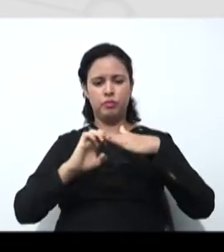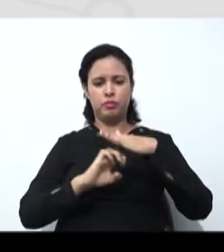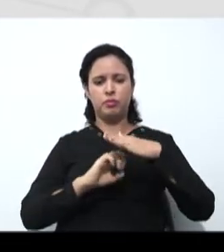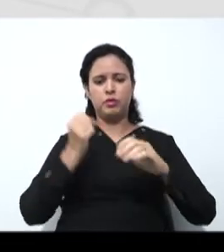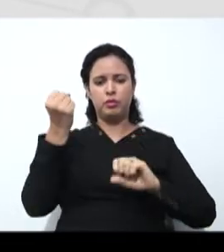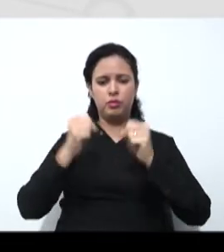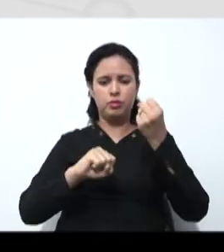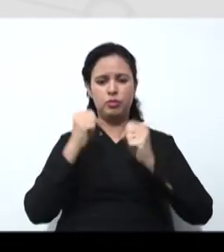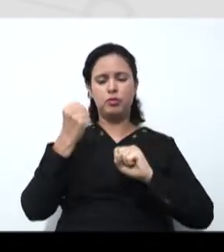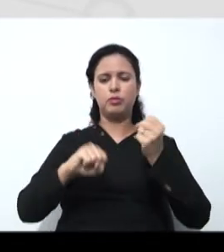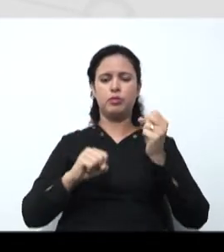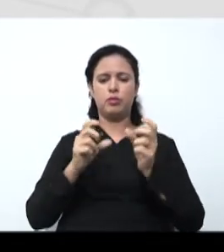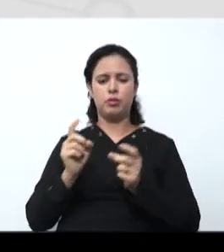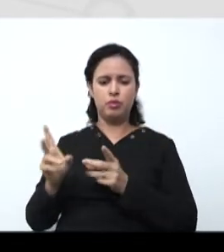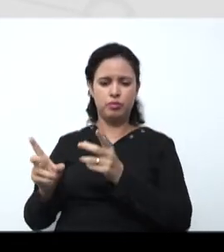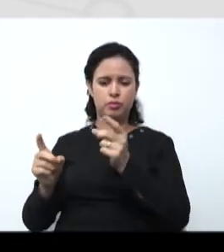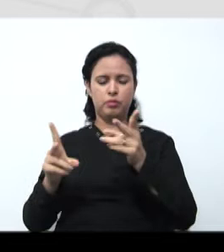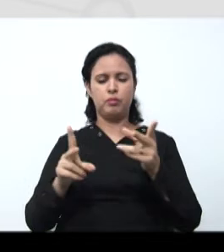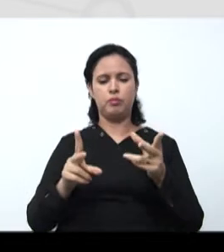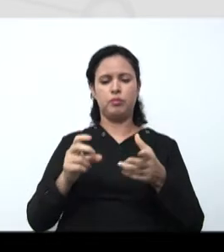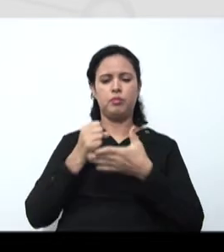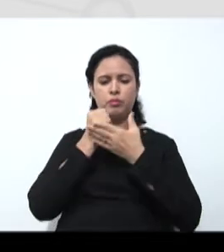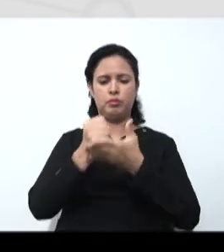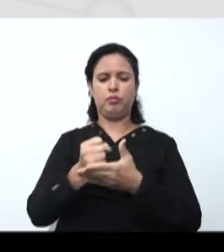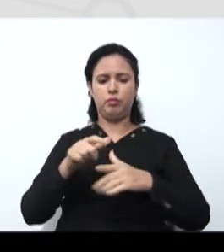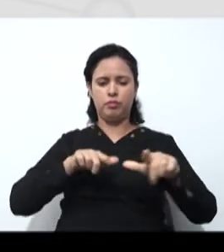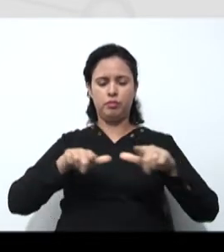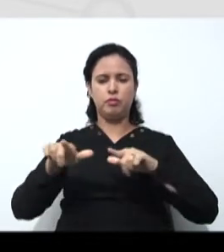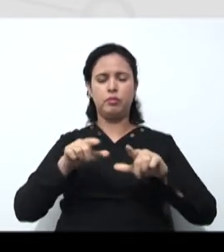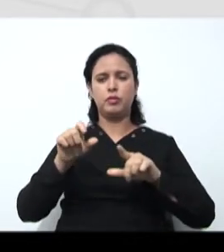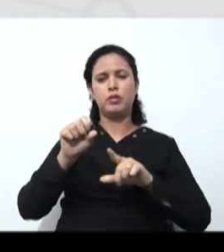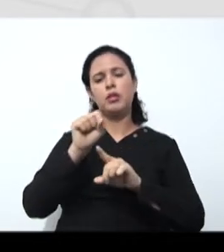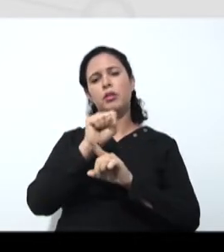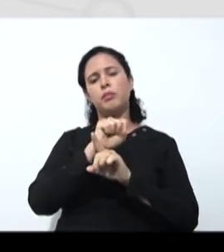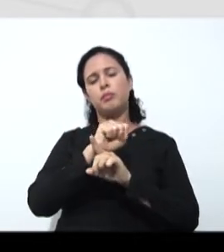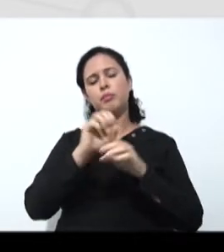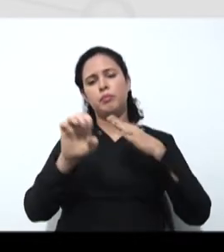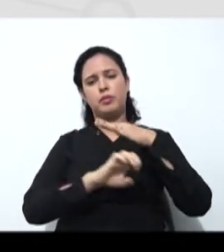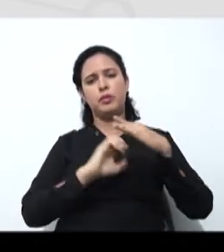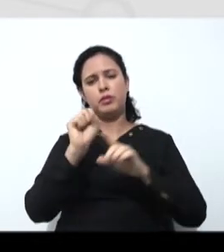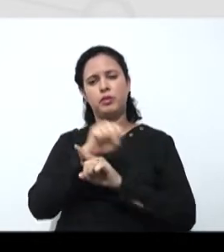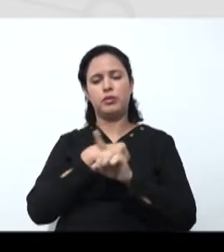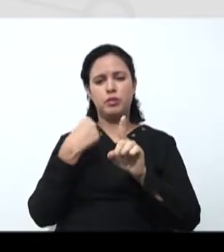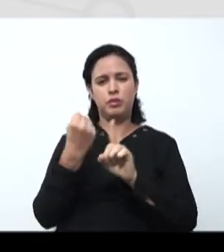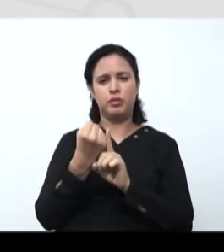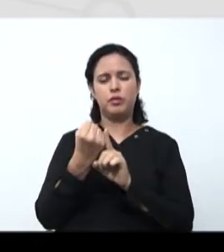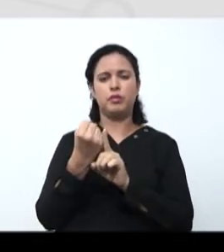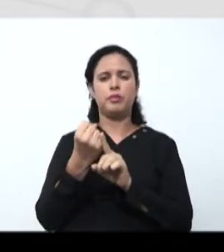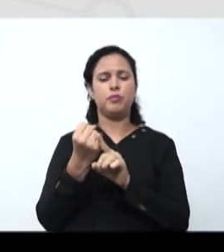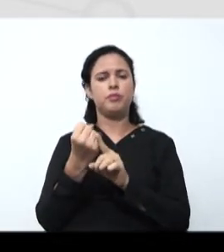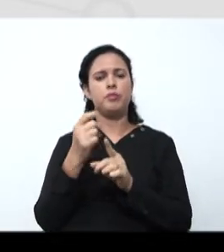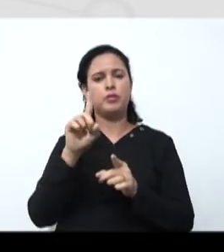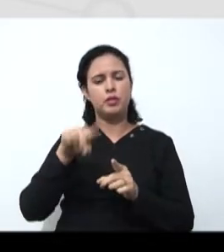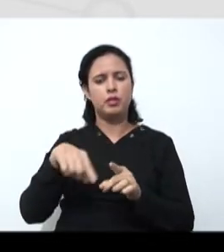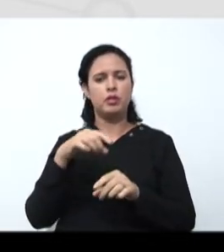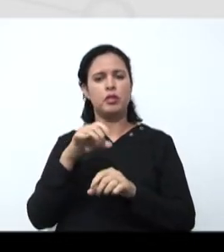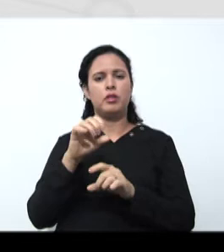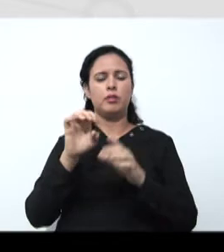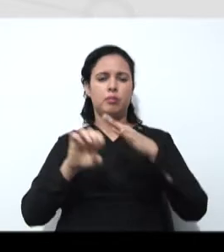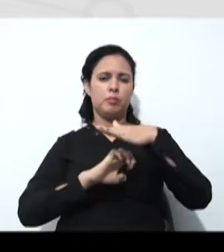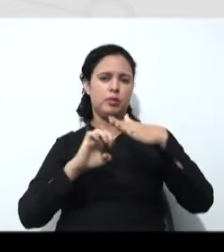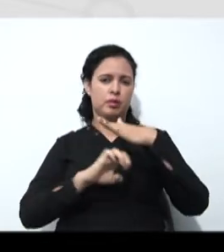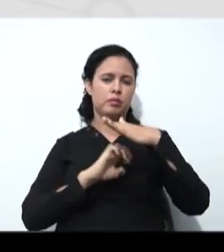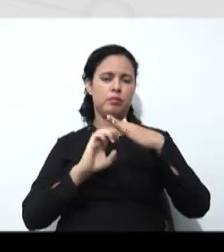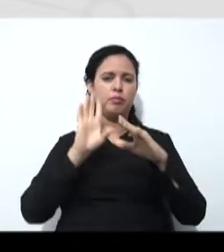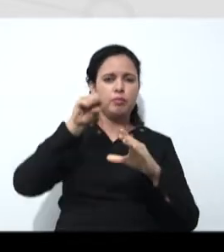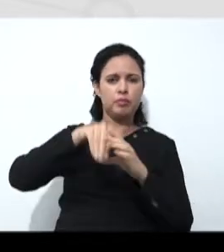comércio, prestadora de serviço, empresa social, empresa virtual. A indústria são empresas grandes e elas produzem produto, né,